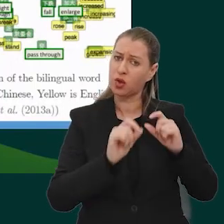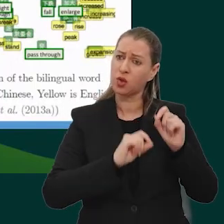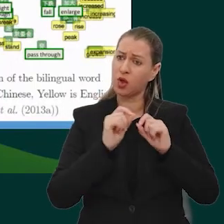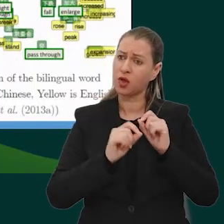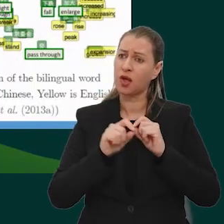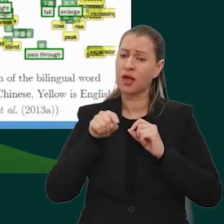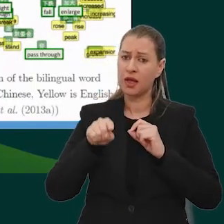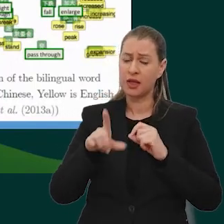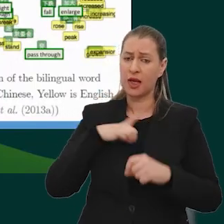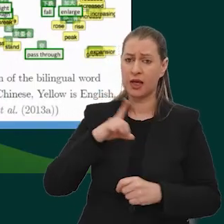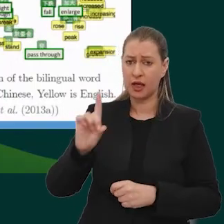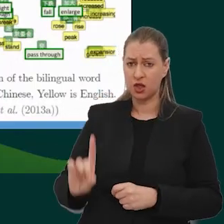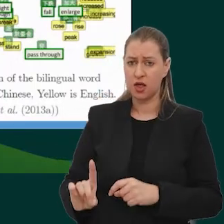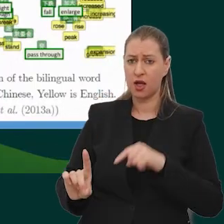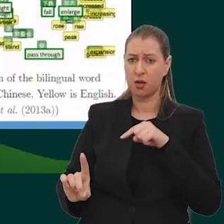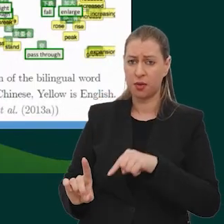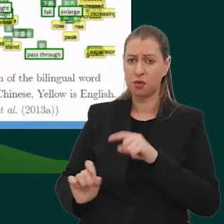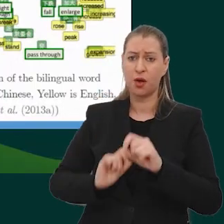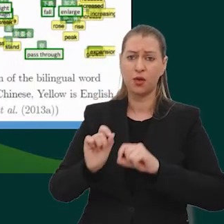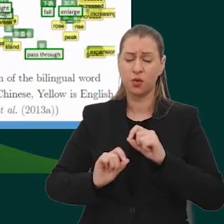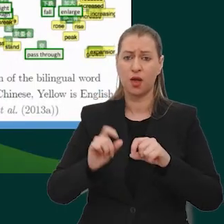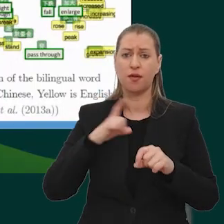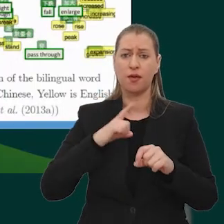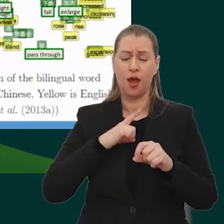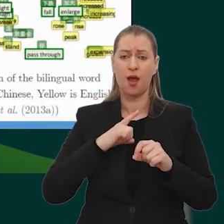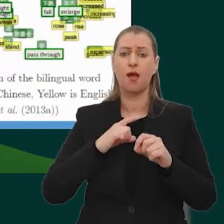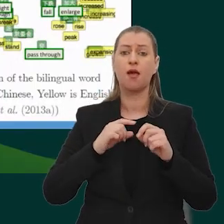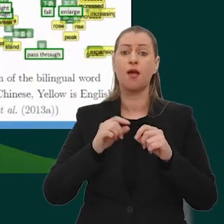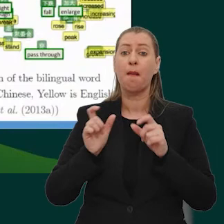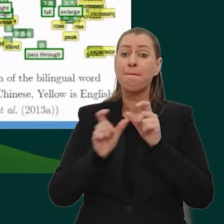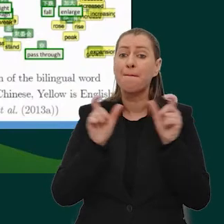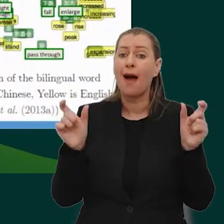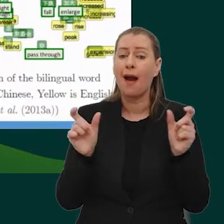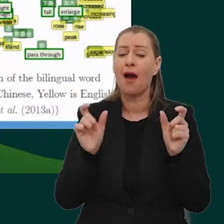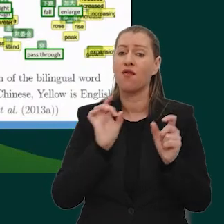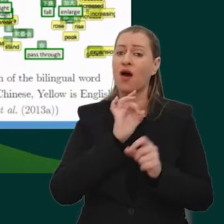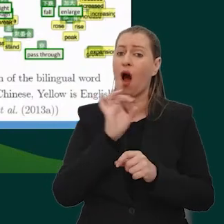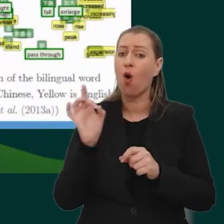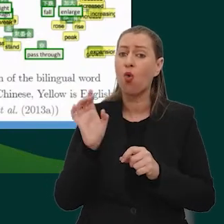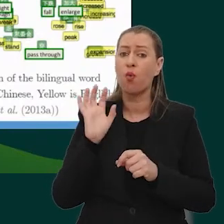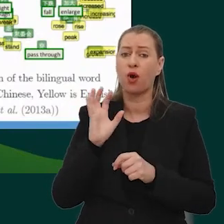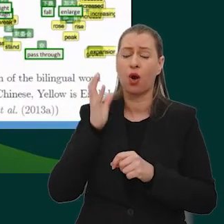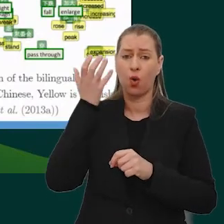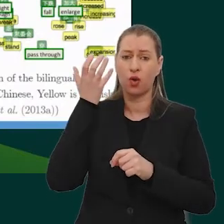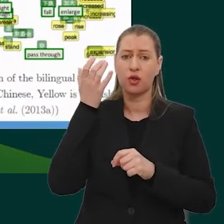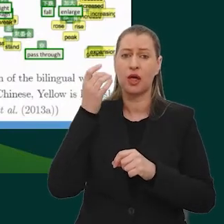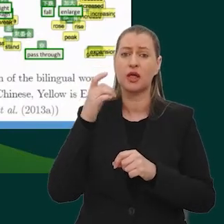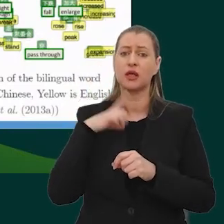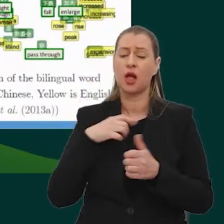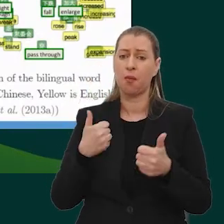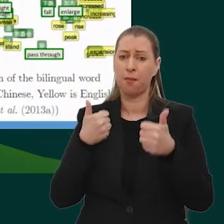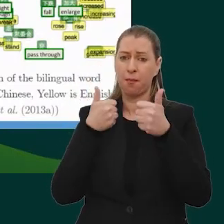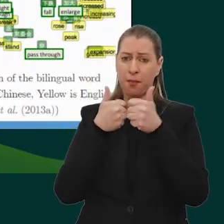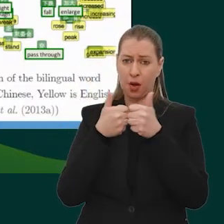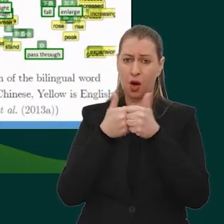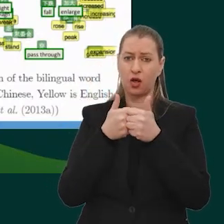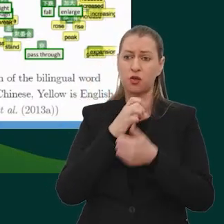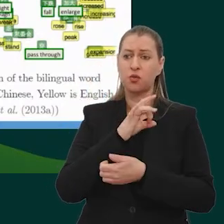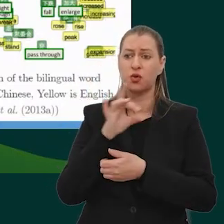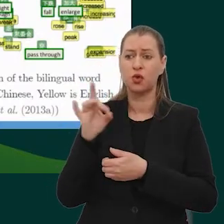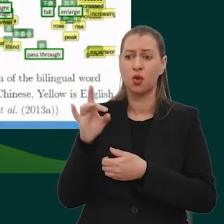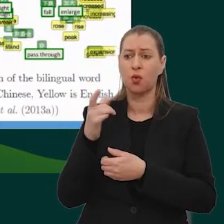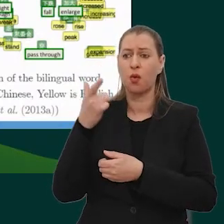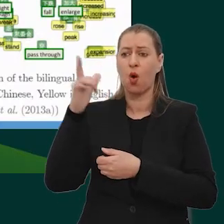mais embaixo, que é algumas palavras, quando elas acontecem, elas estão próximas de